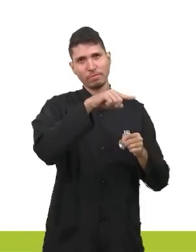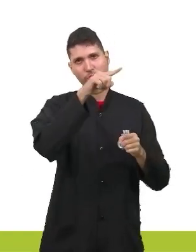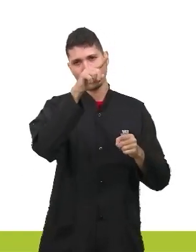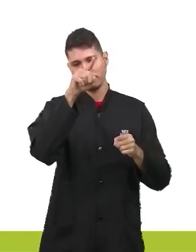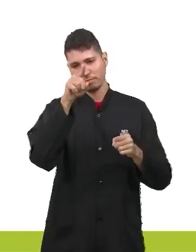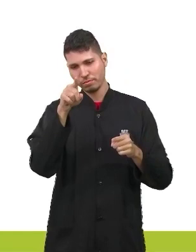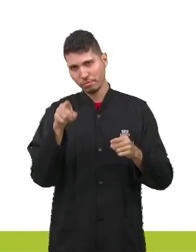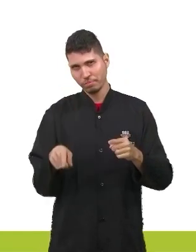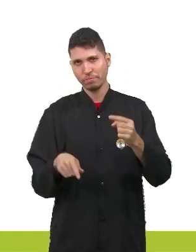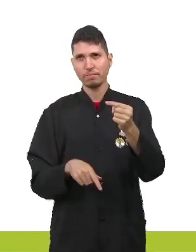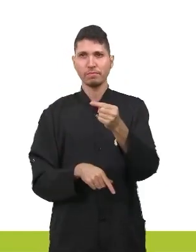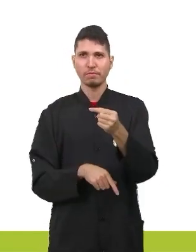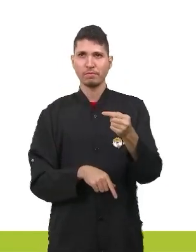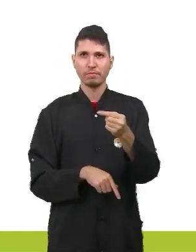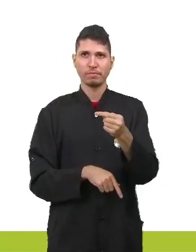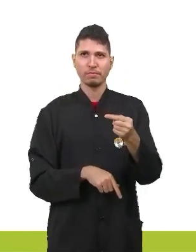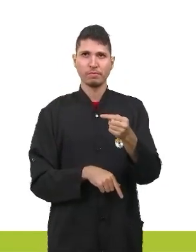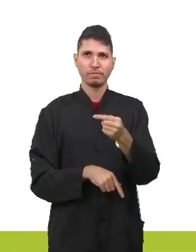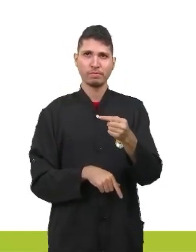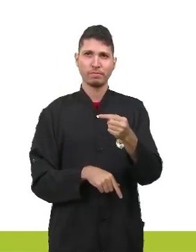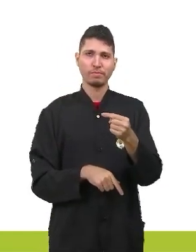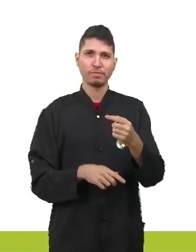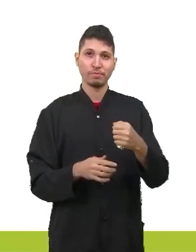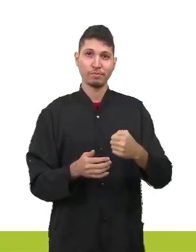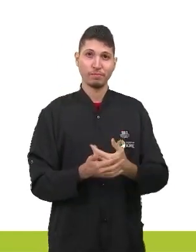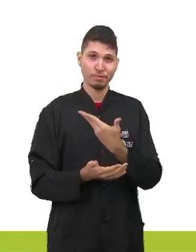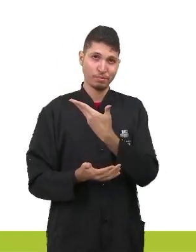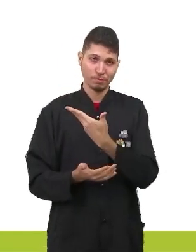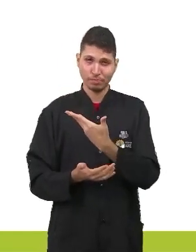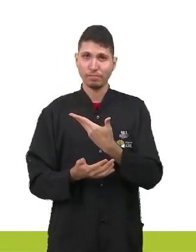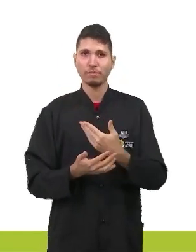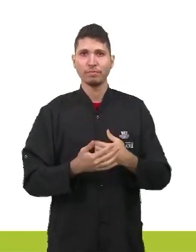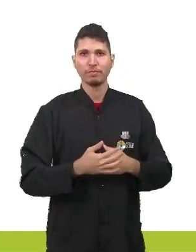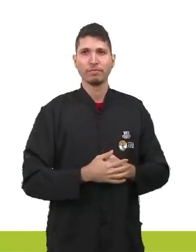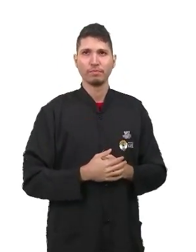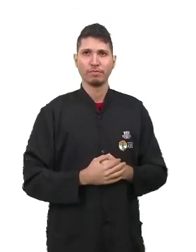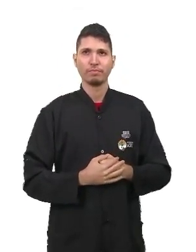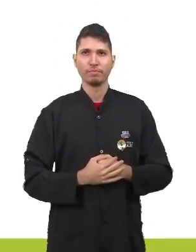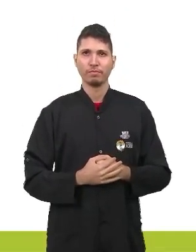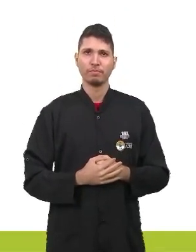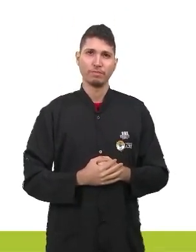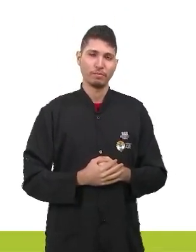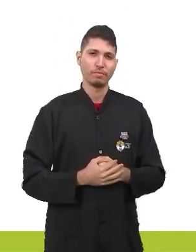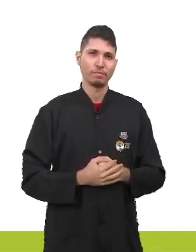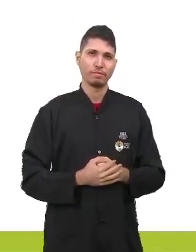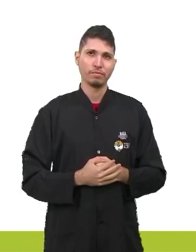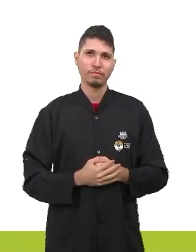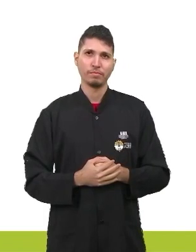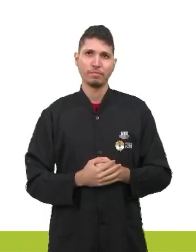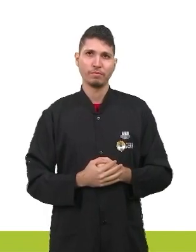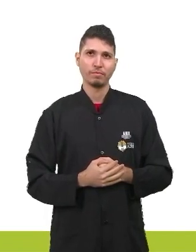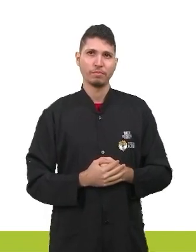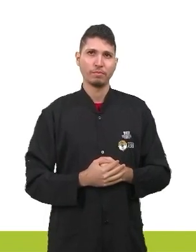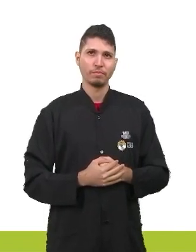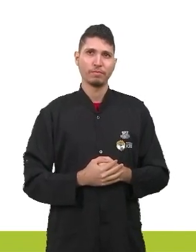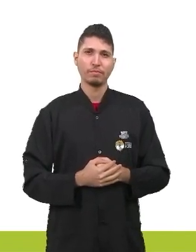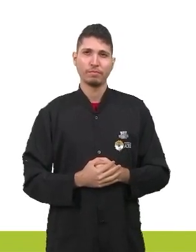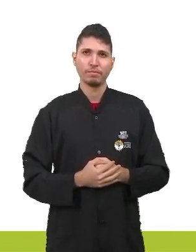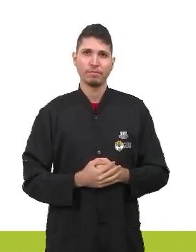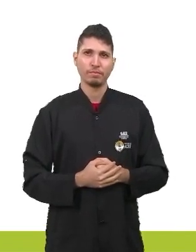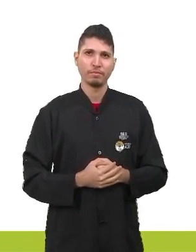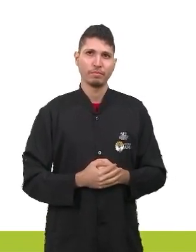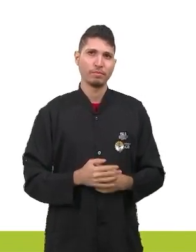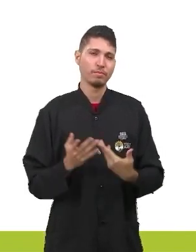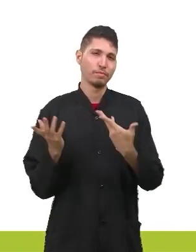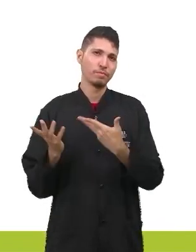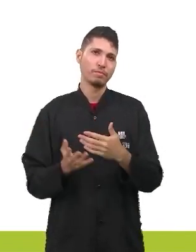o negativo e olha, borocochôzão e triste da vida, né? Tá bom? Que é um macetezinho para a gente definir. Bem, termo independente. Professor, o